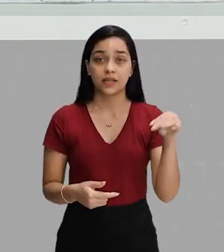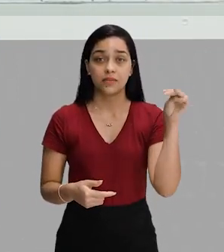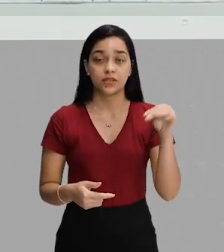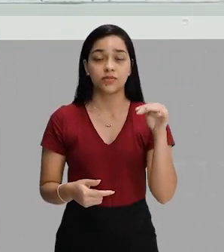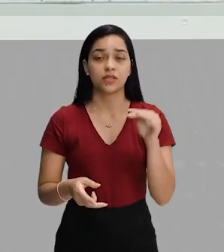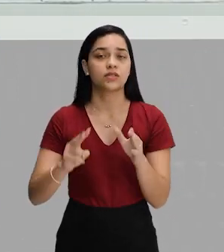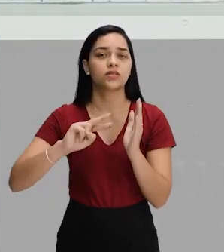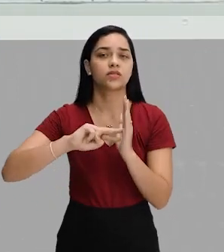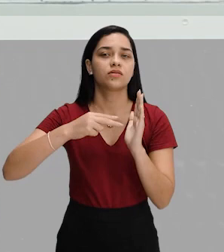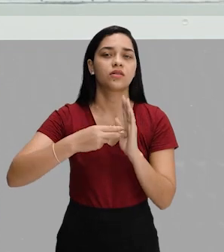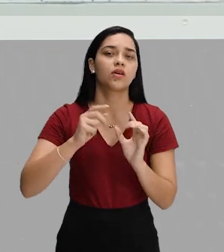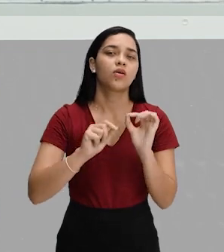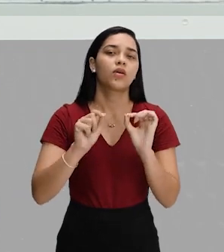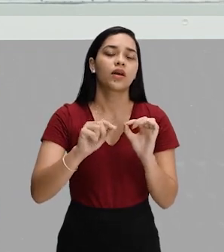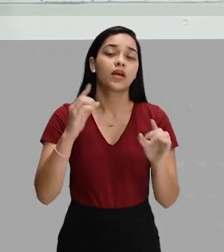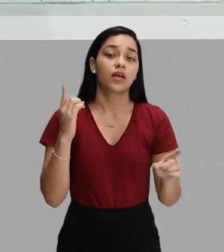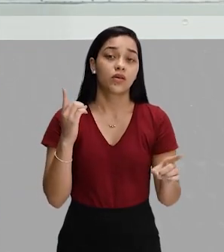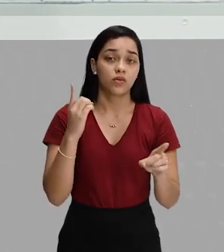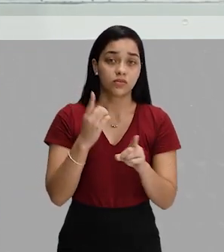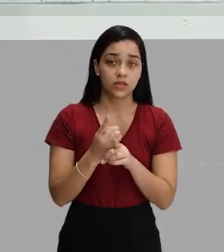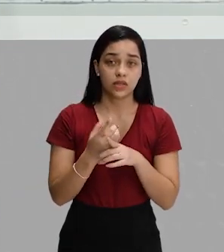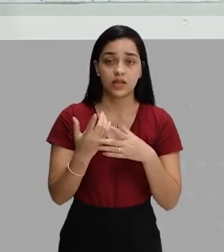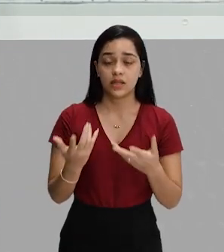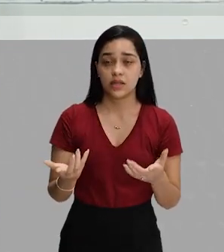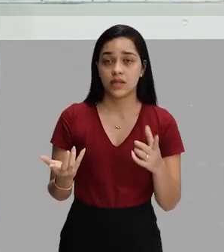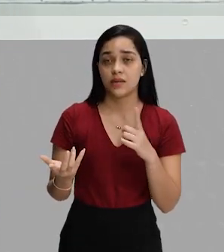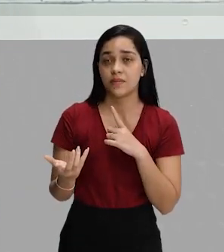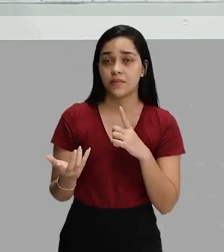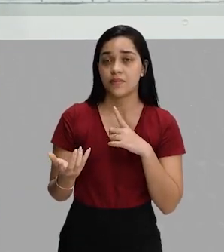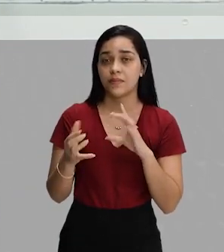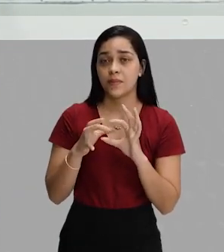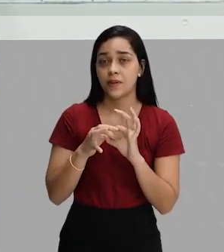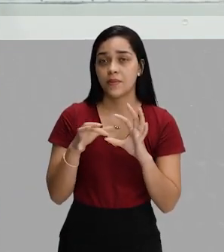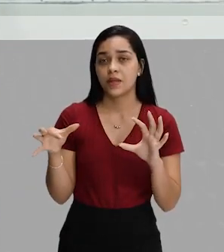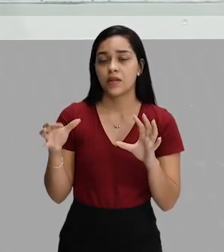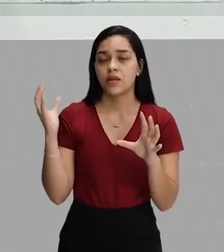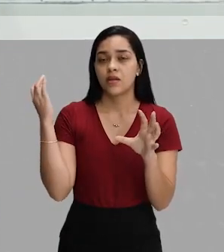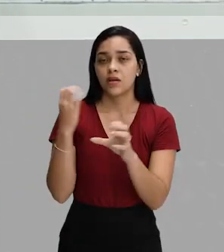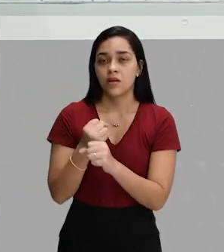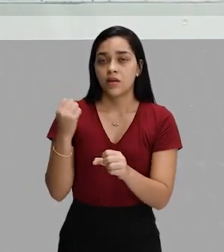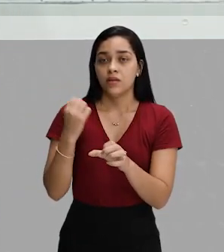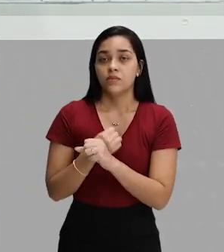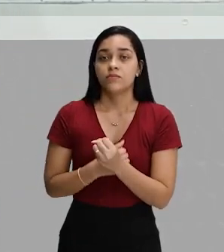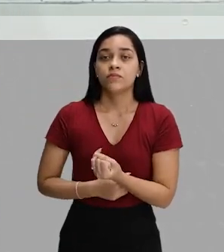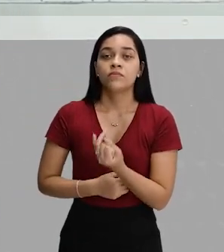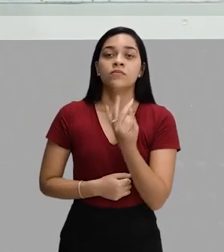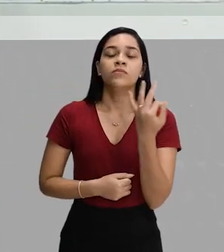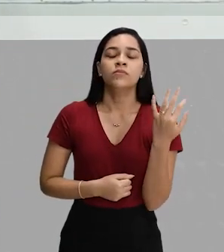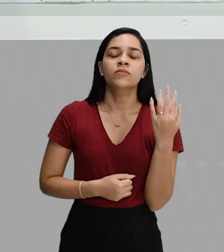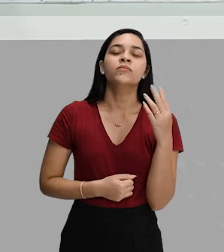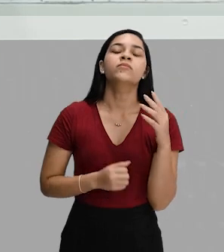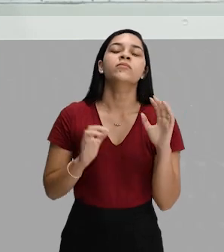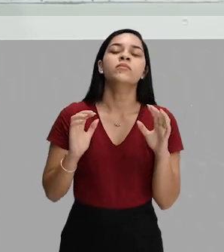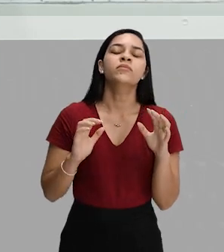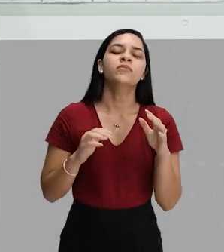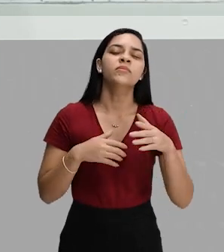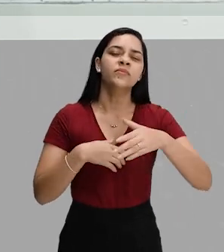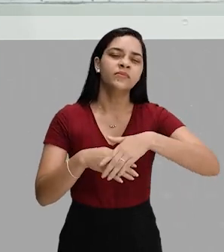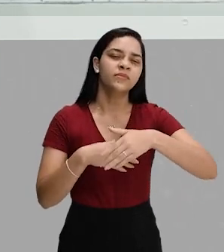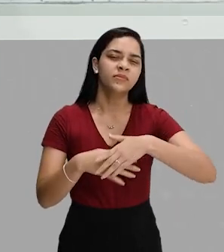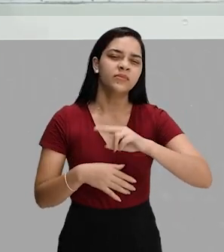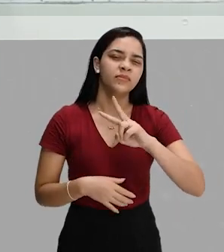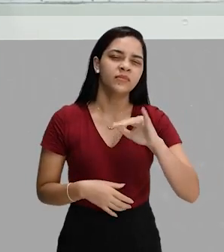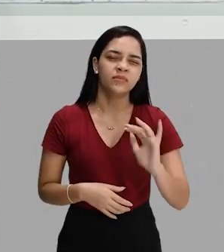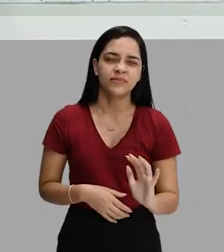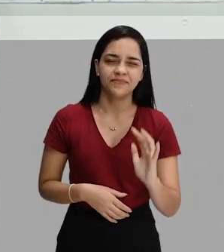seja, encontrar uma fórmula que permita calcular quantas partidas vão acontecer, tá,